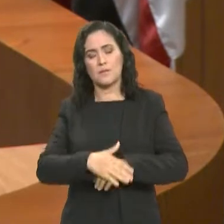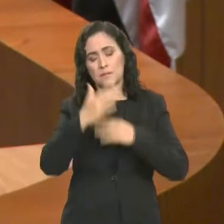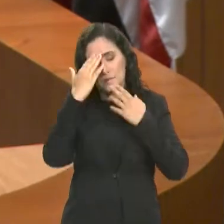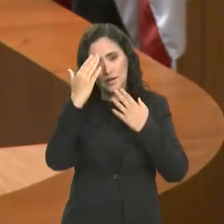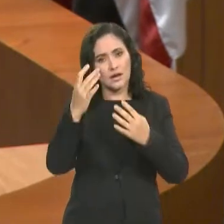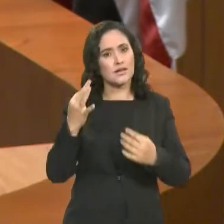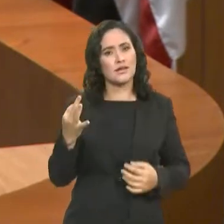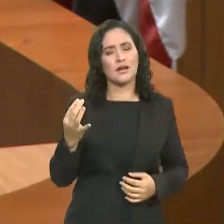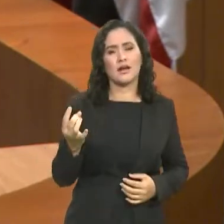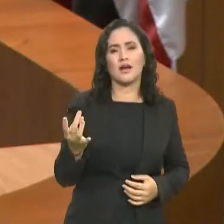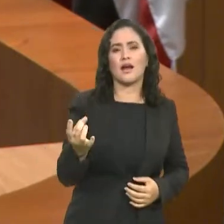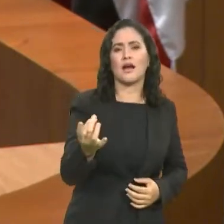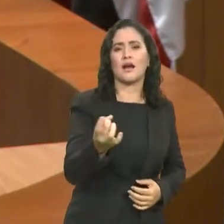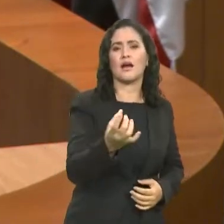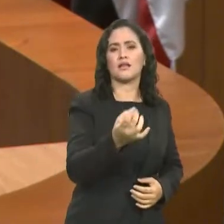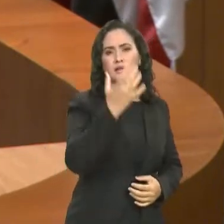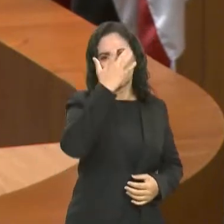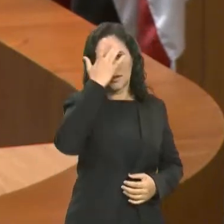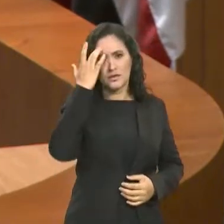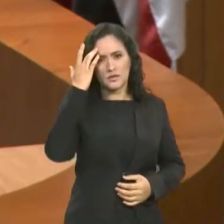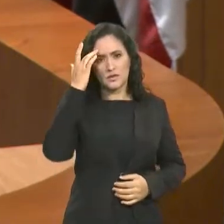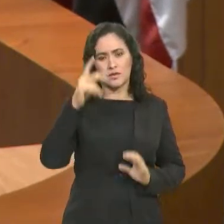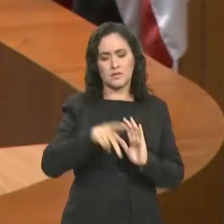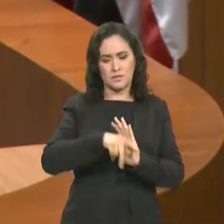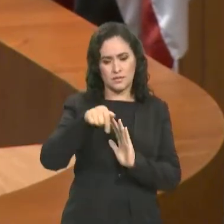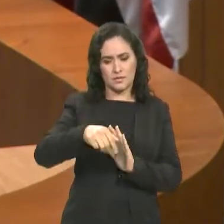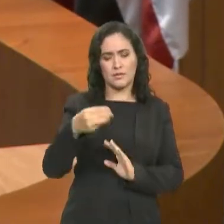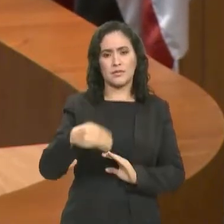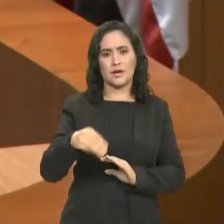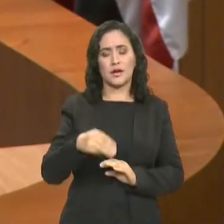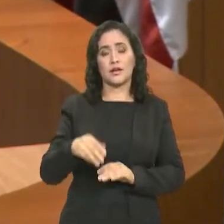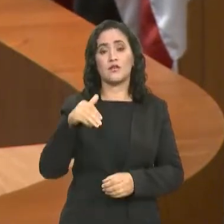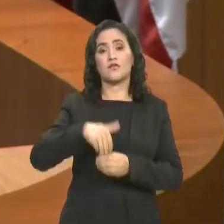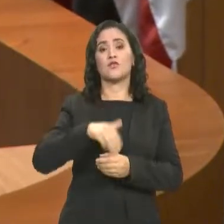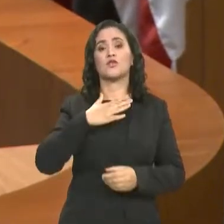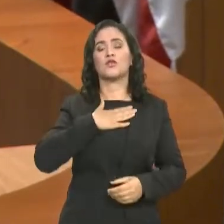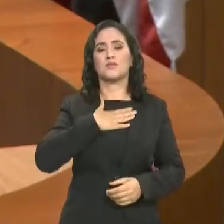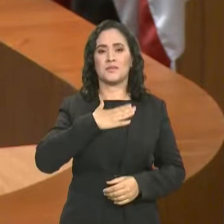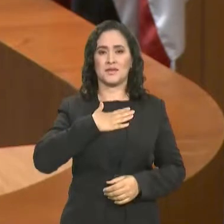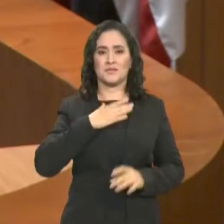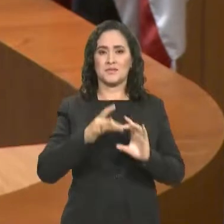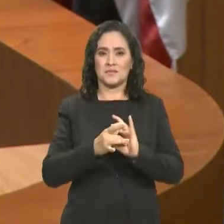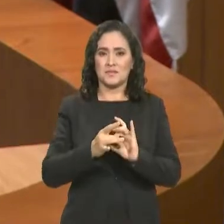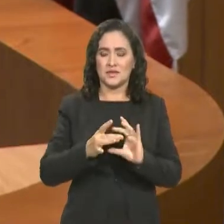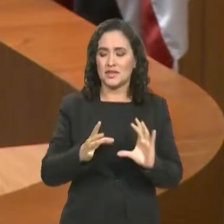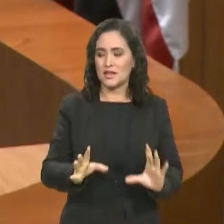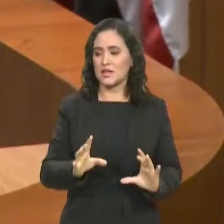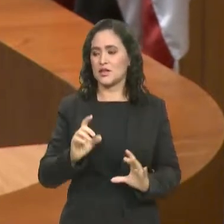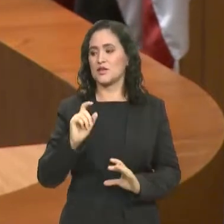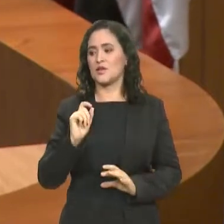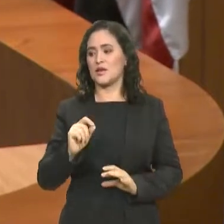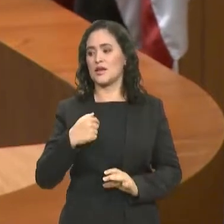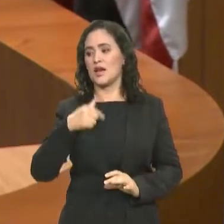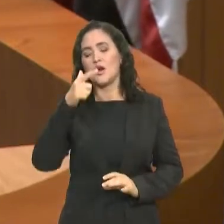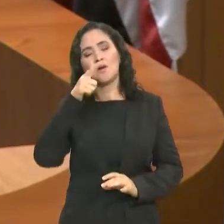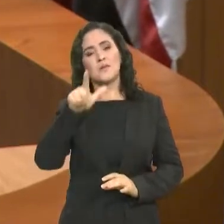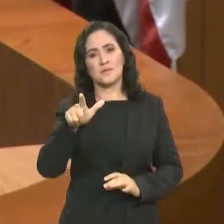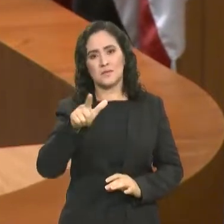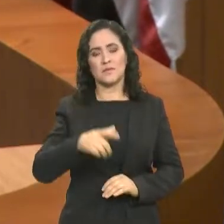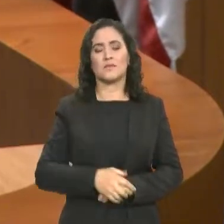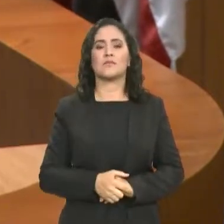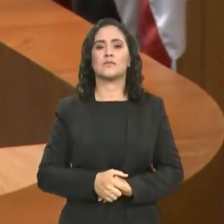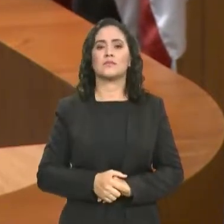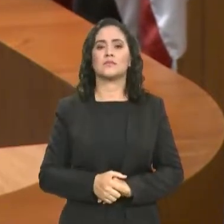maranhense que me deu o privilégio de votar em mim e permitir essa vitória.